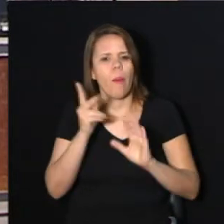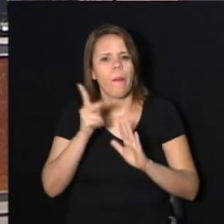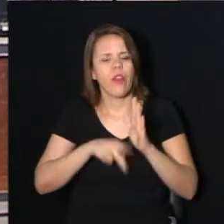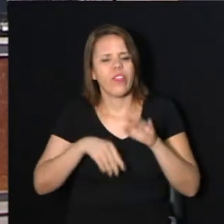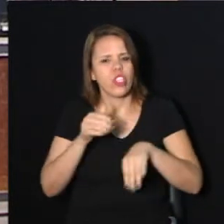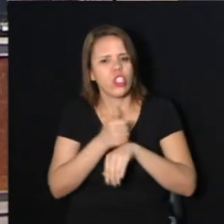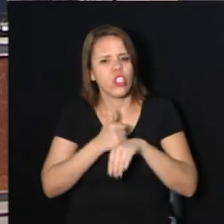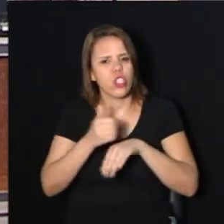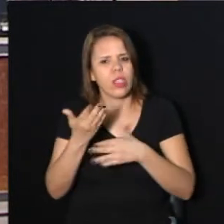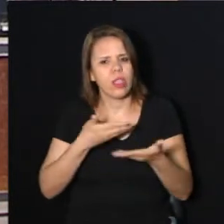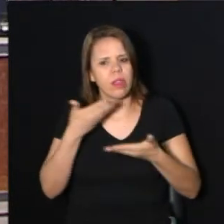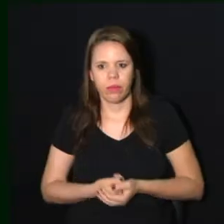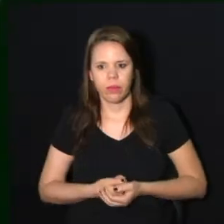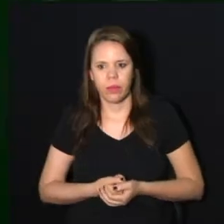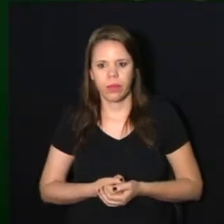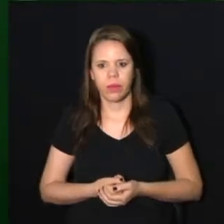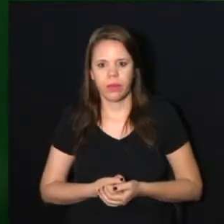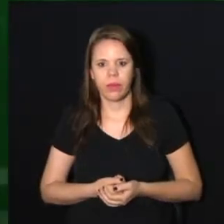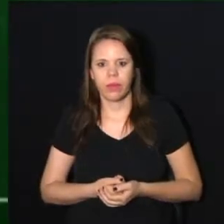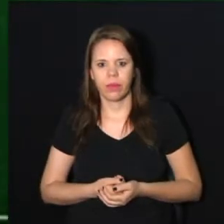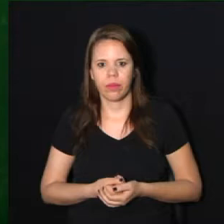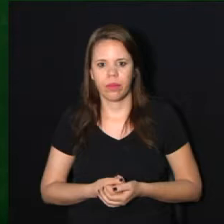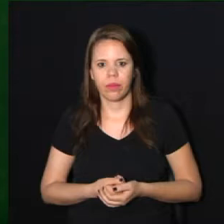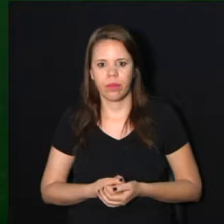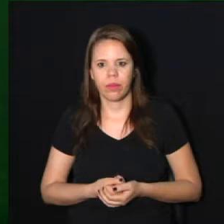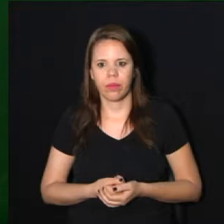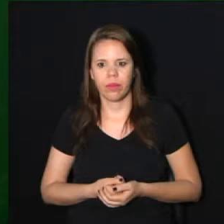profissional está sendo tratado.